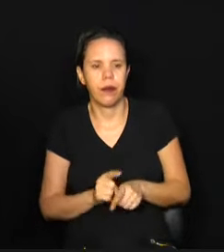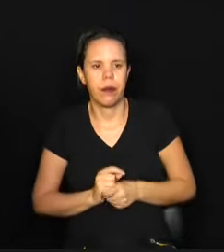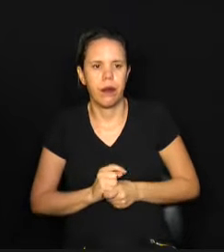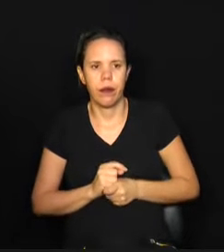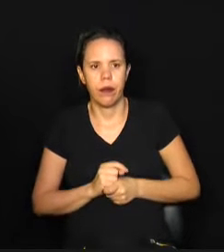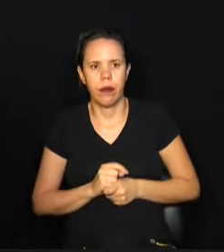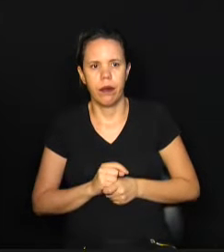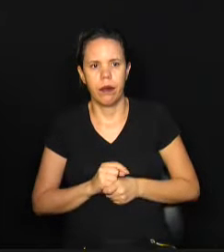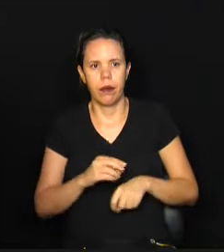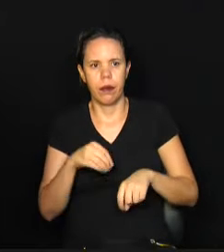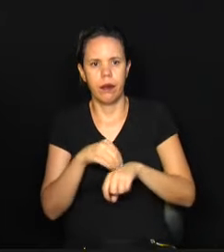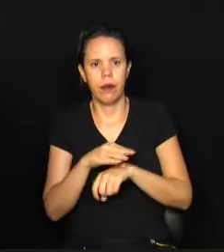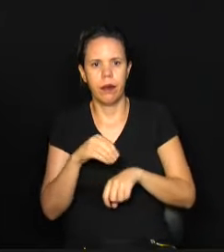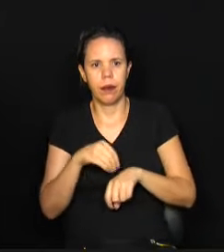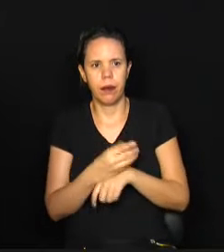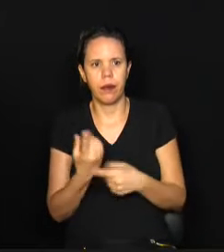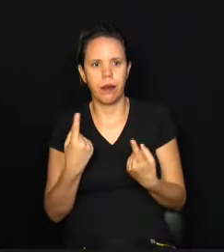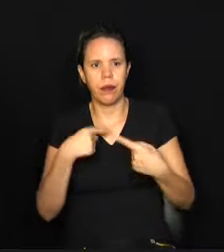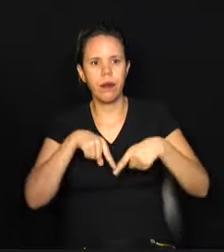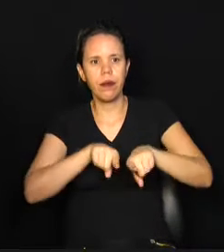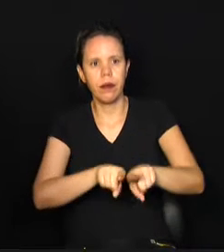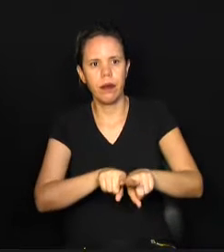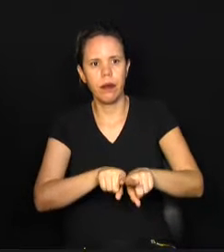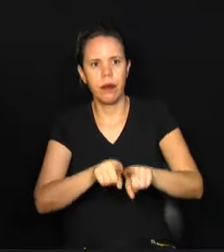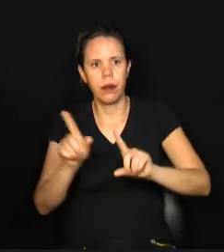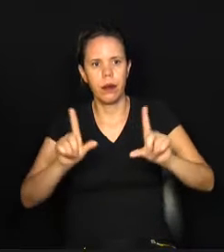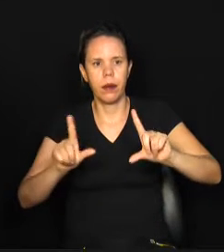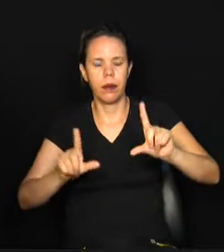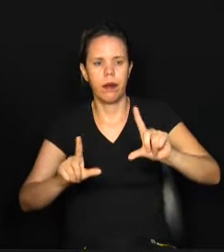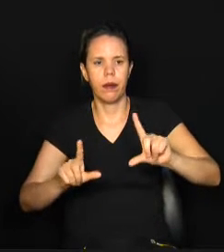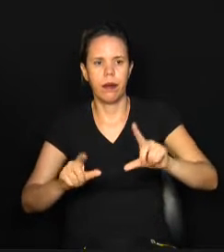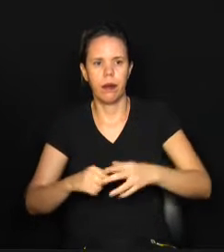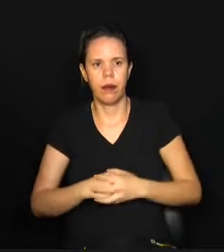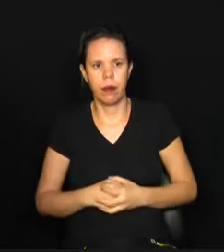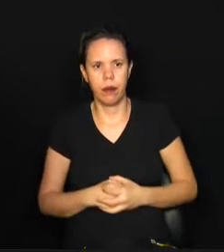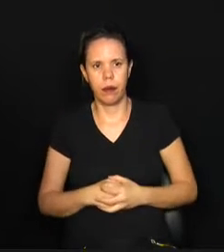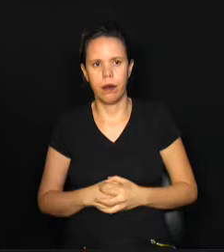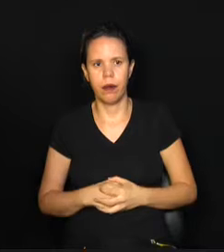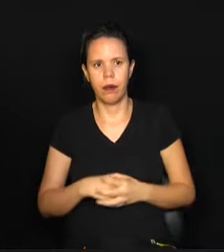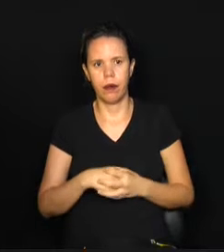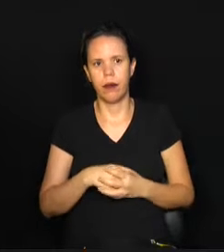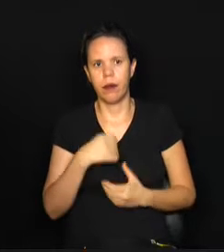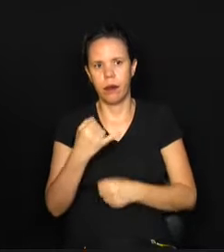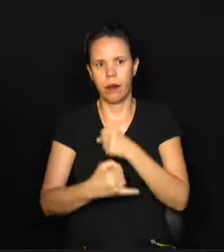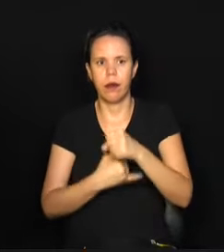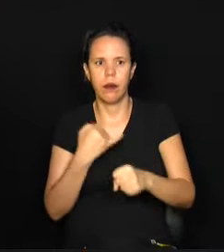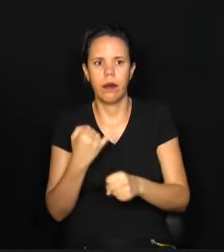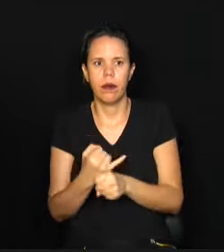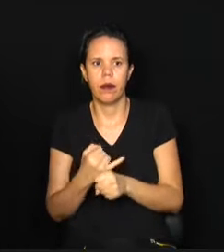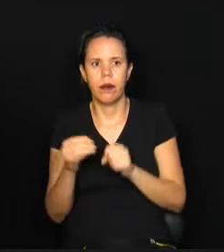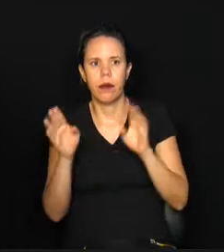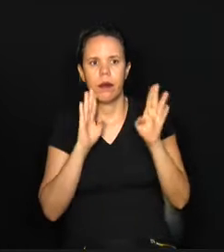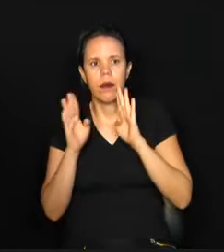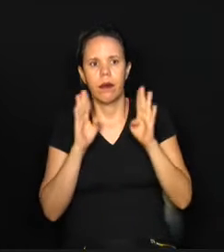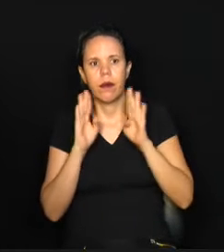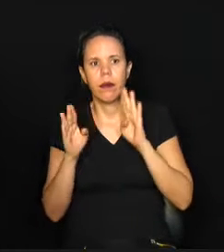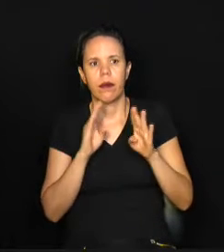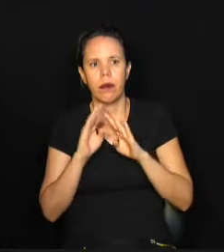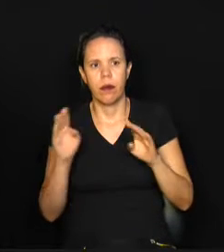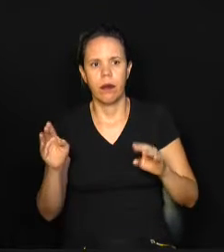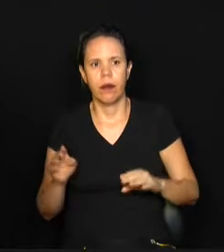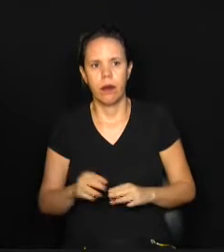a retransmissão simultânea pela TV, pelo site, né, pelo streaming, o Facebook